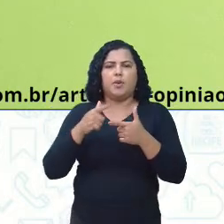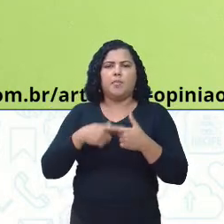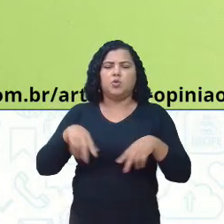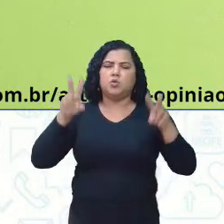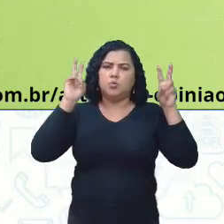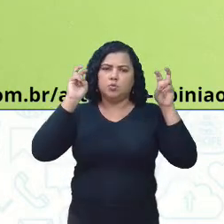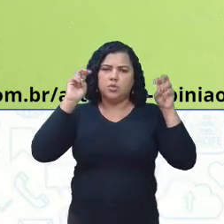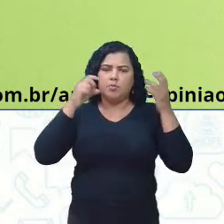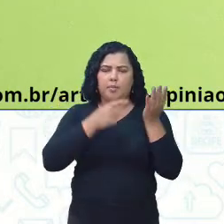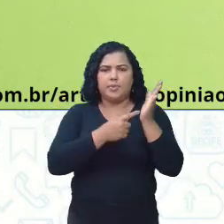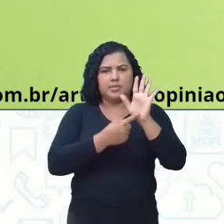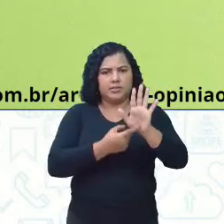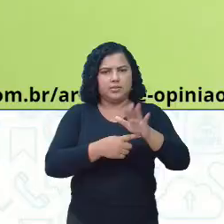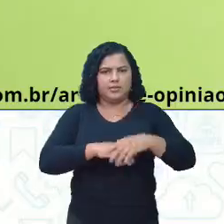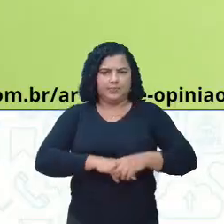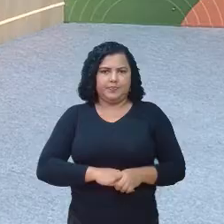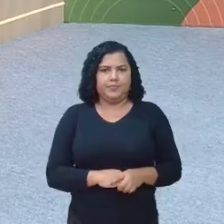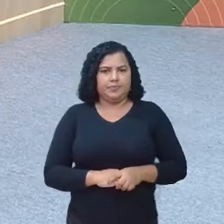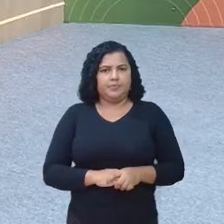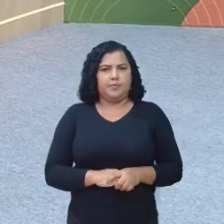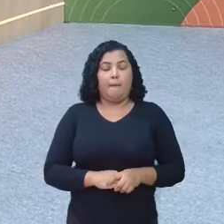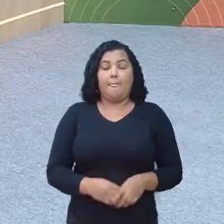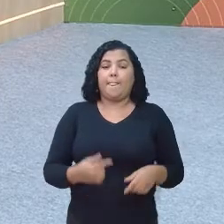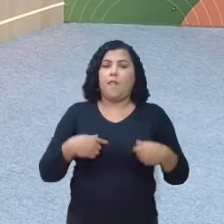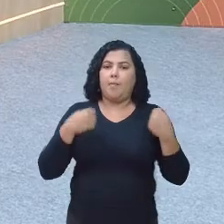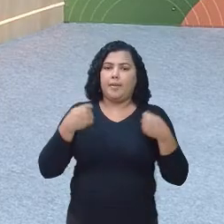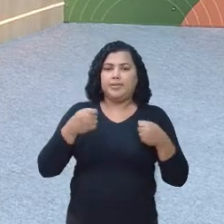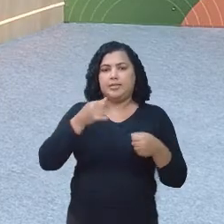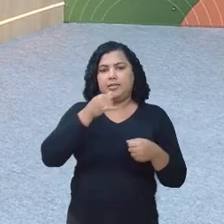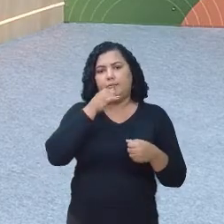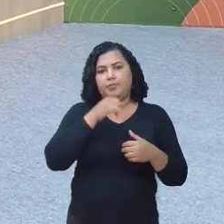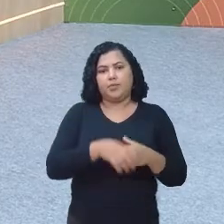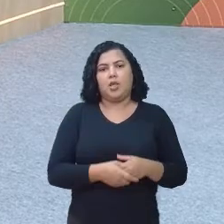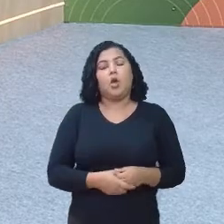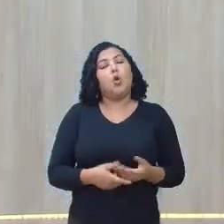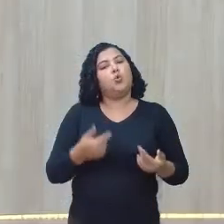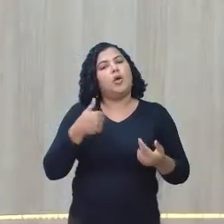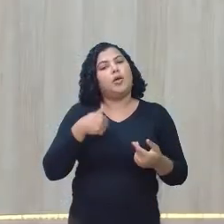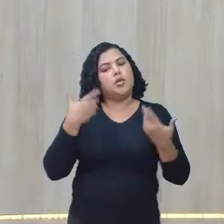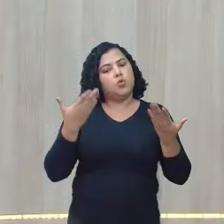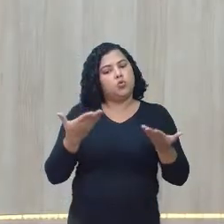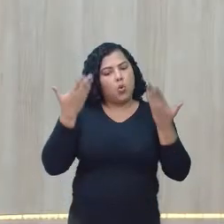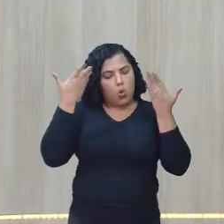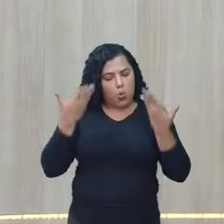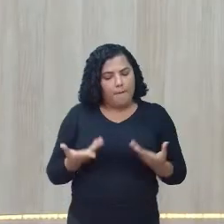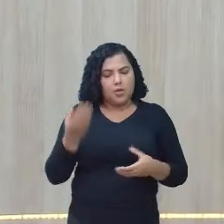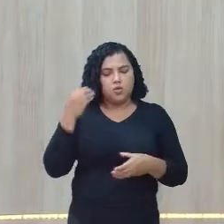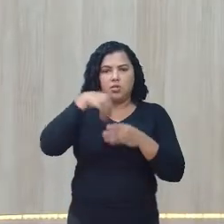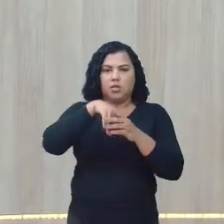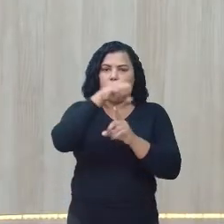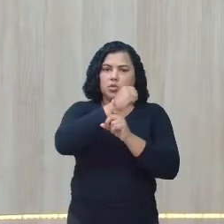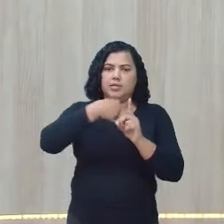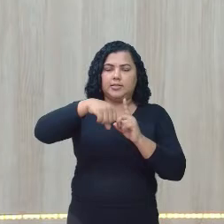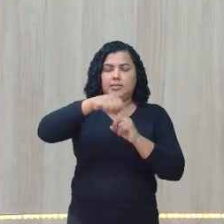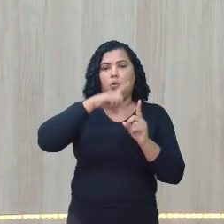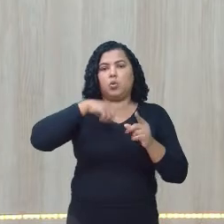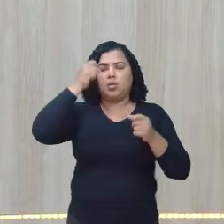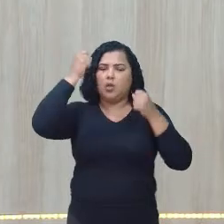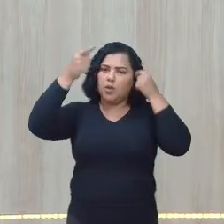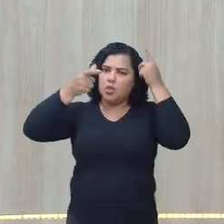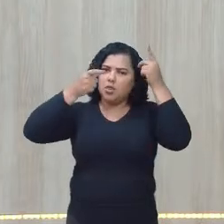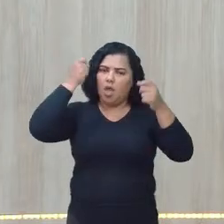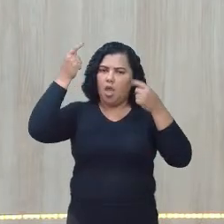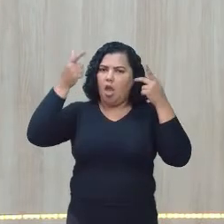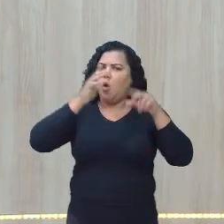tema proposto. Então, agora eu preciso dizer, olha, eu estou aqui, eu sou um ser social, eu tenho ideias, eu sou